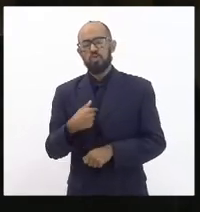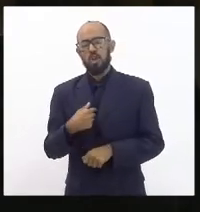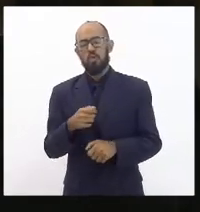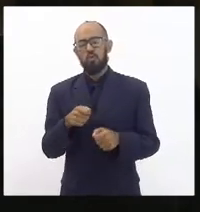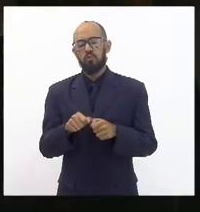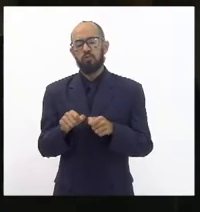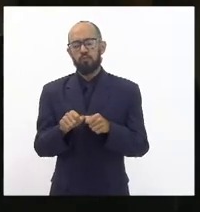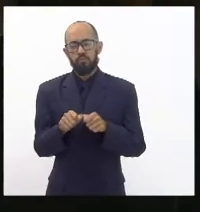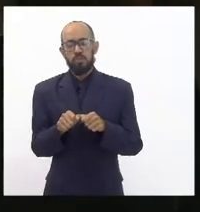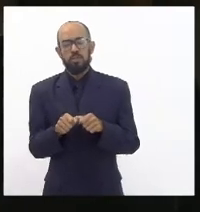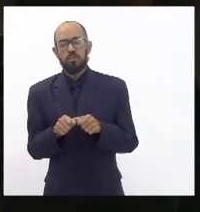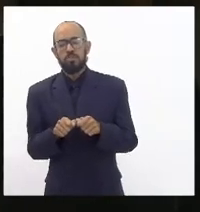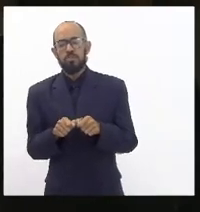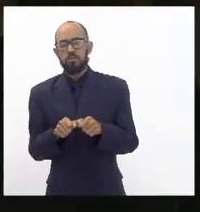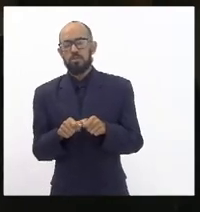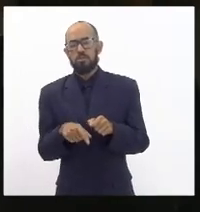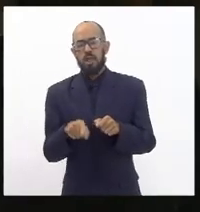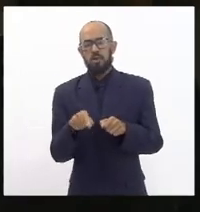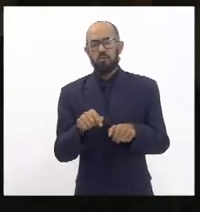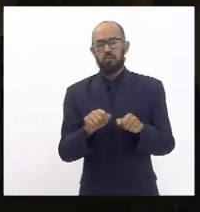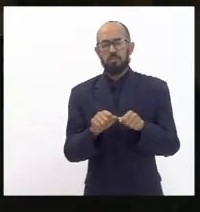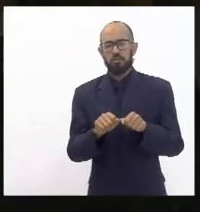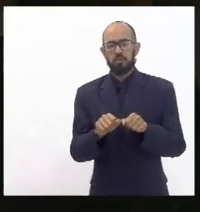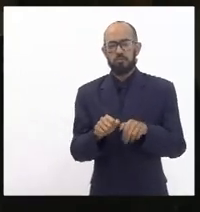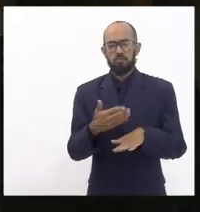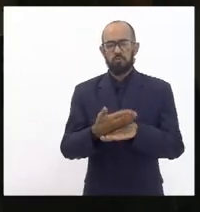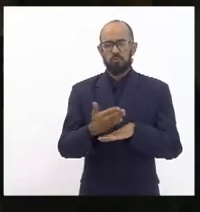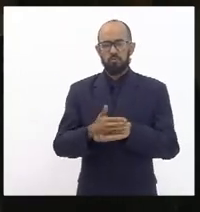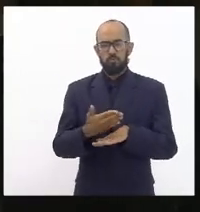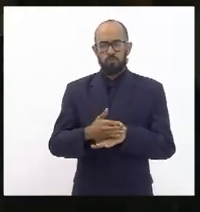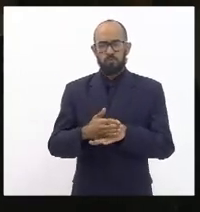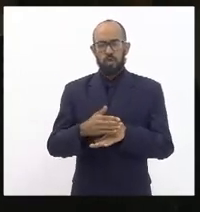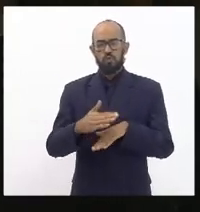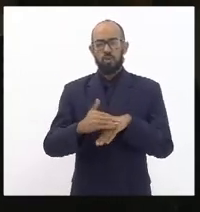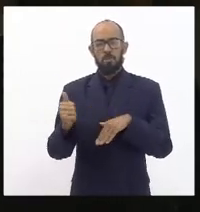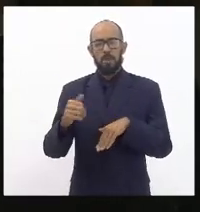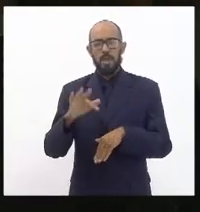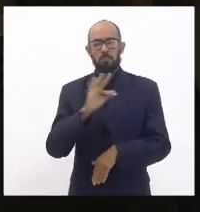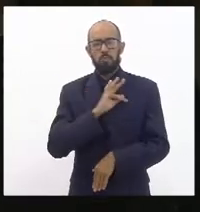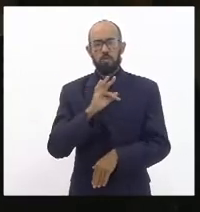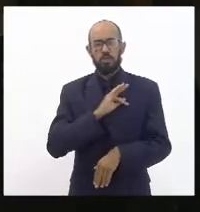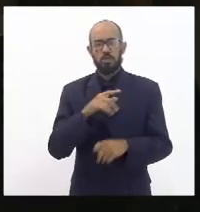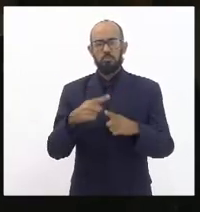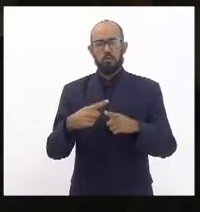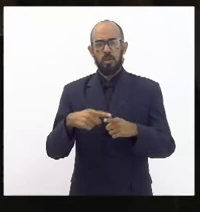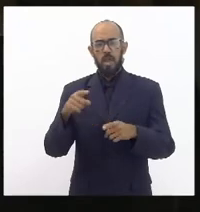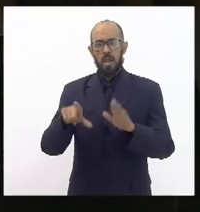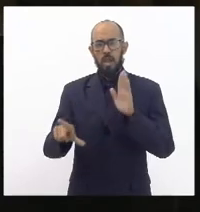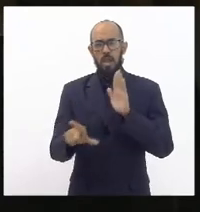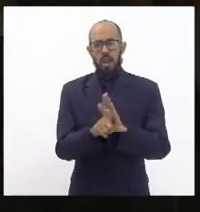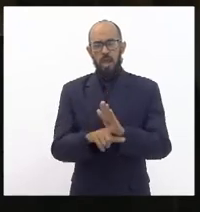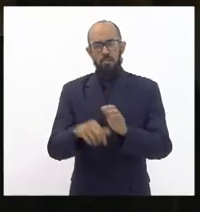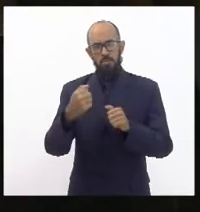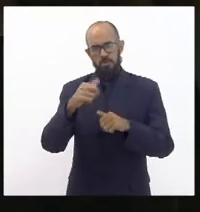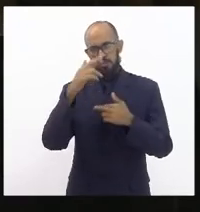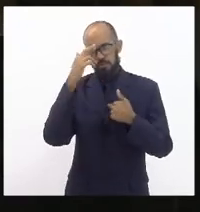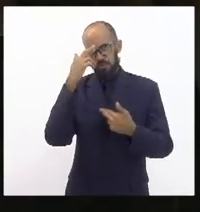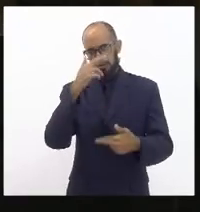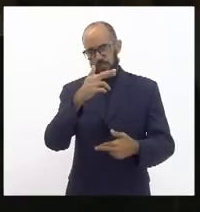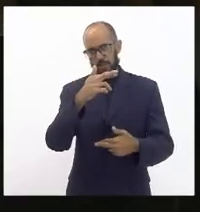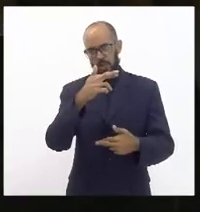valer os direitos da nossa terceira idade acionei a polícia sim porque lei é lei e ela precisa ser